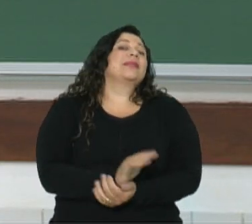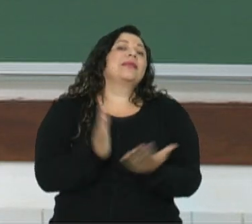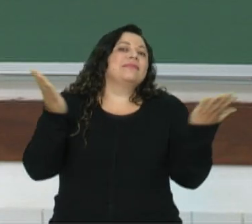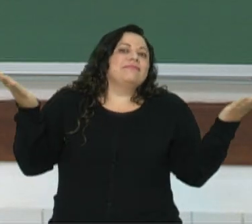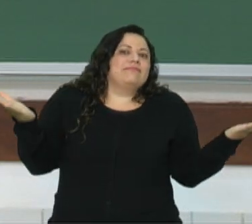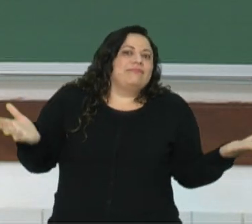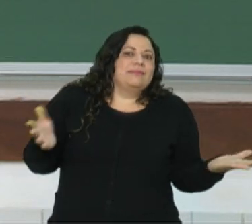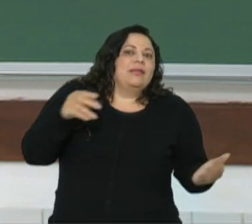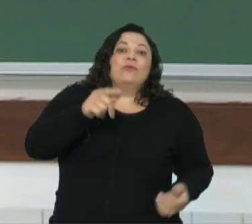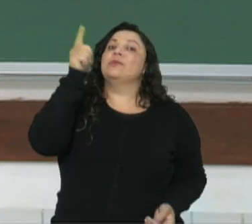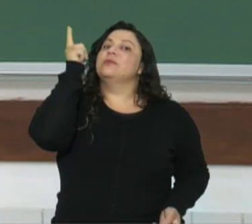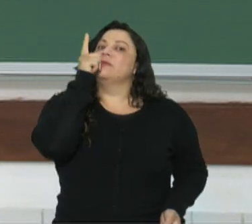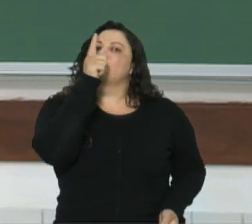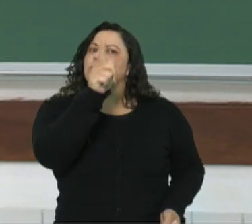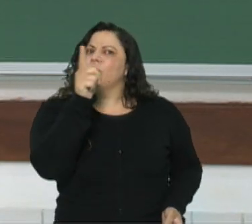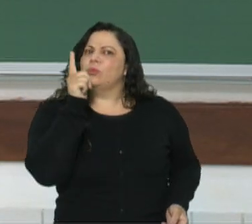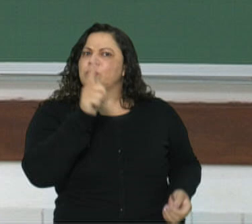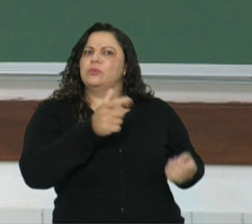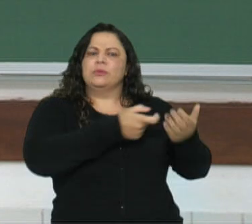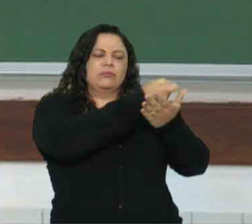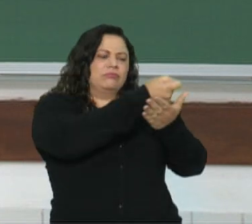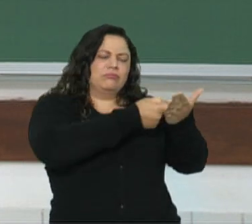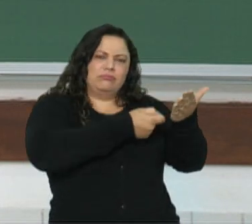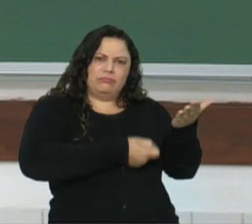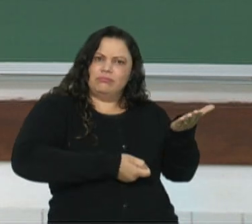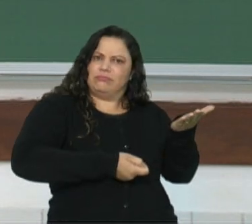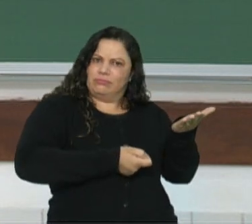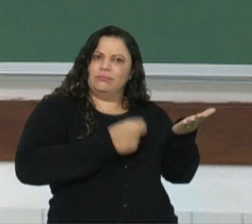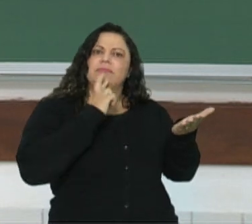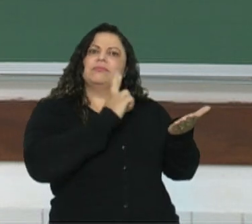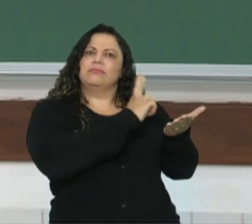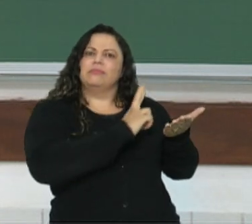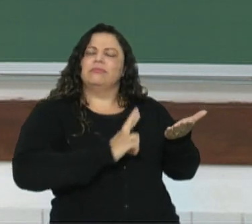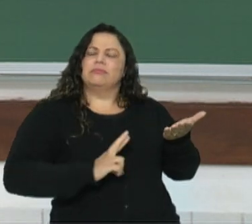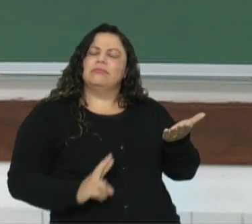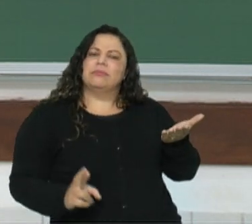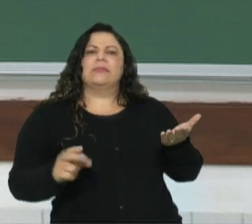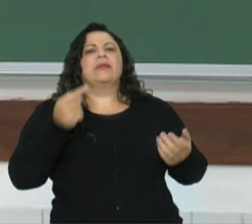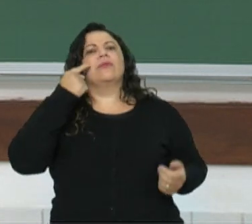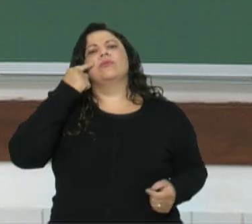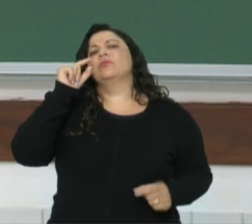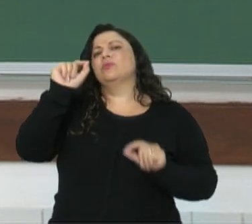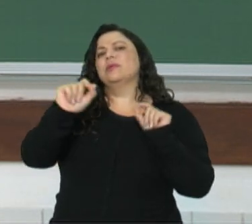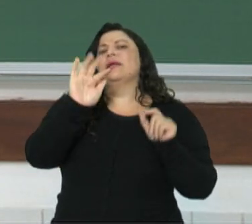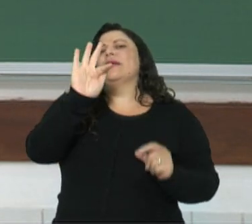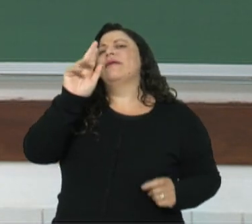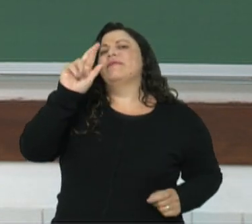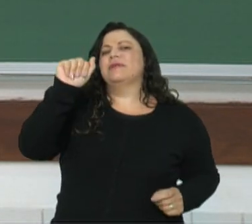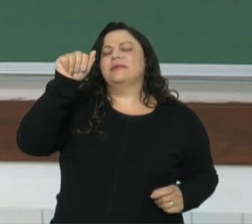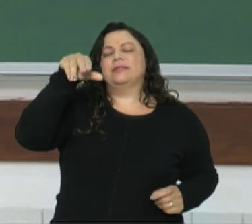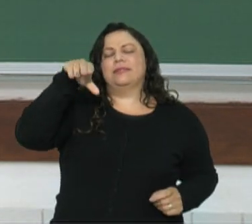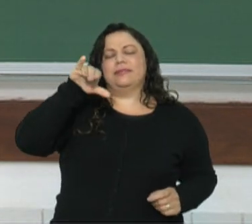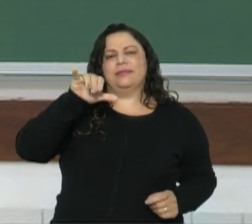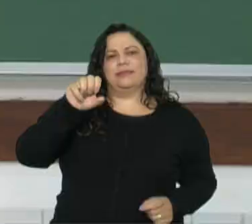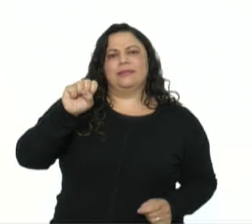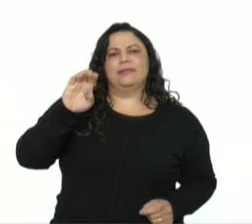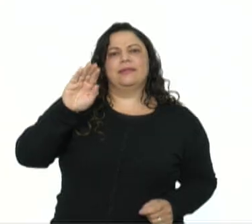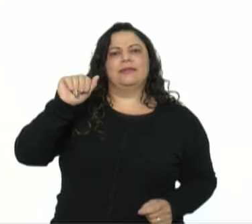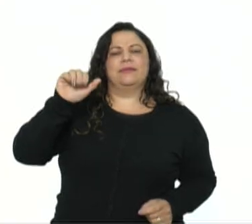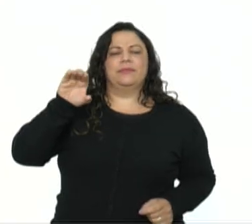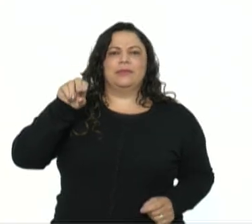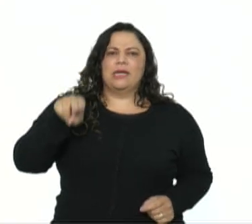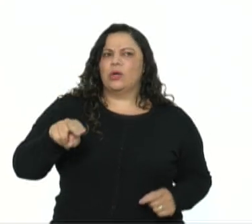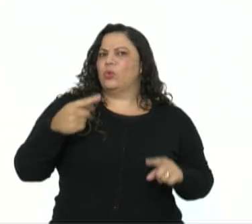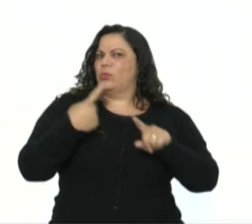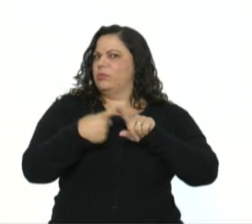Então, você conseguiu fazer as suas anotações? Vejamos então sobre Francis Bacon. Por que Francis